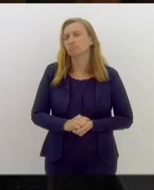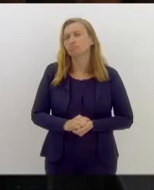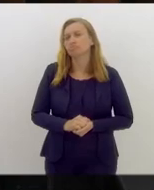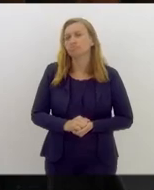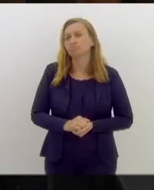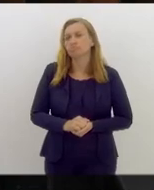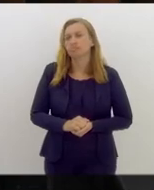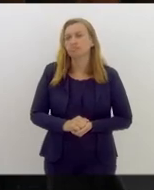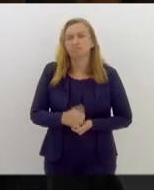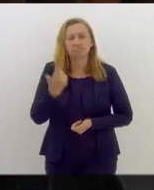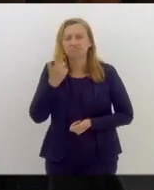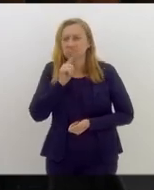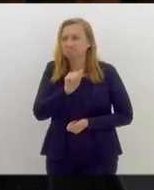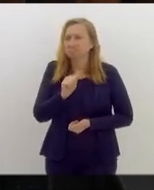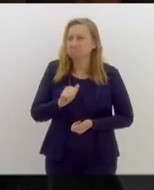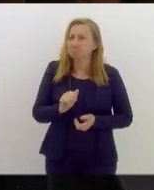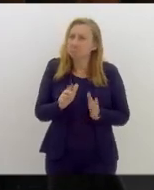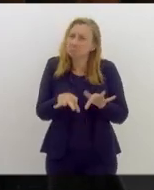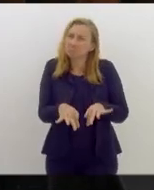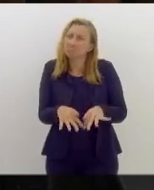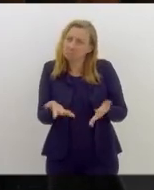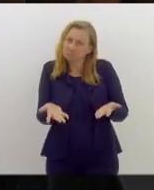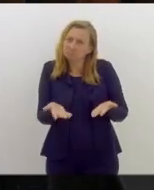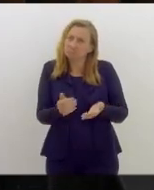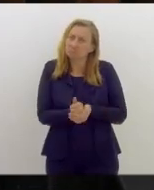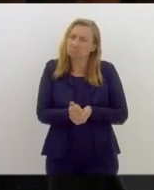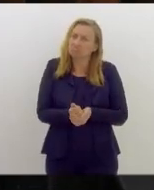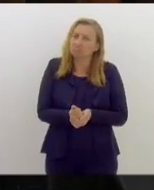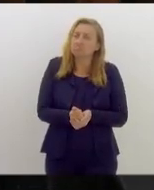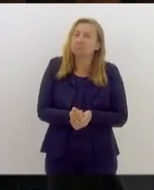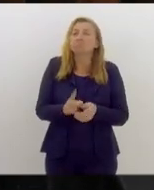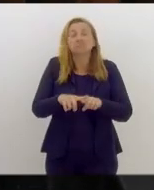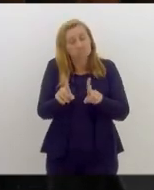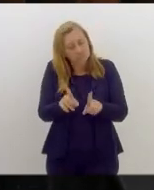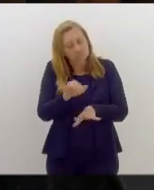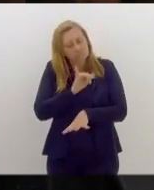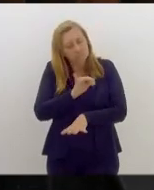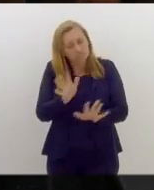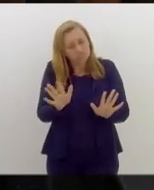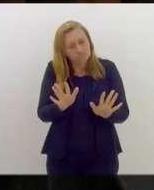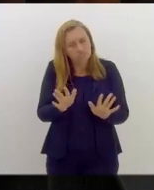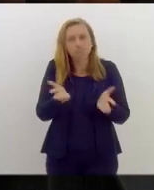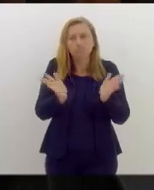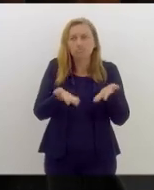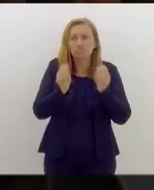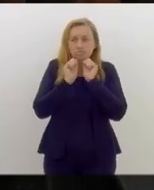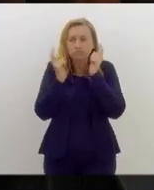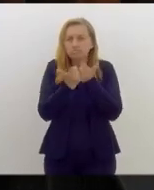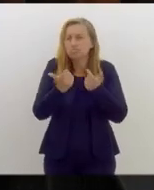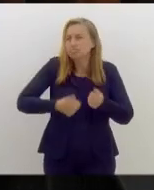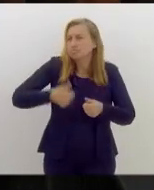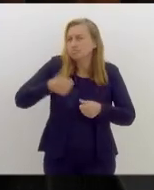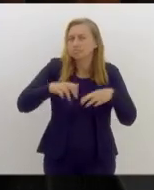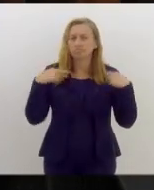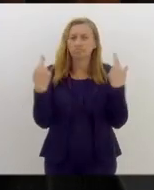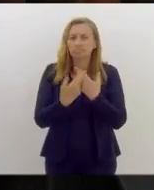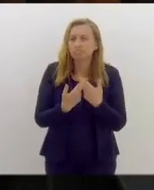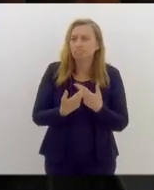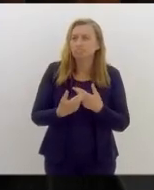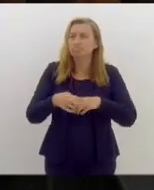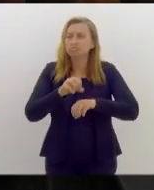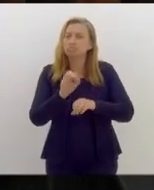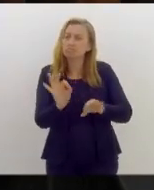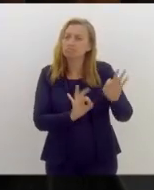e que não consegue, enfim, ser vencido por enquanto. Mas, enfim, hoje a Assembleia fez a primeira audiência do Plano Estadual de